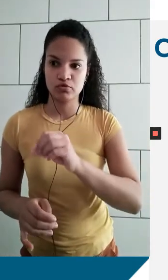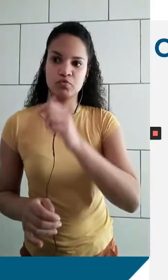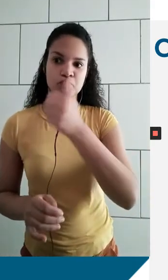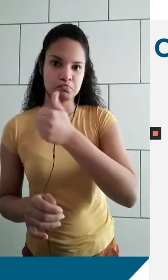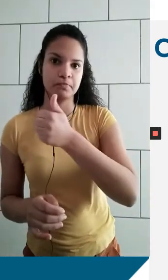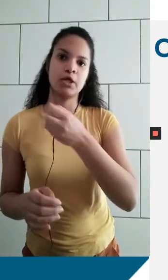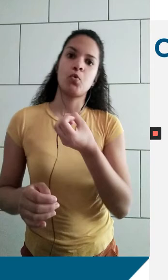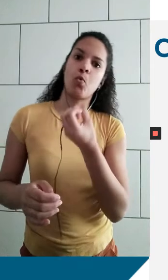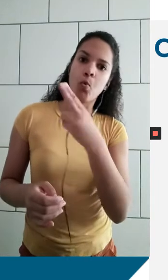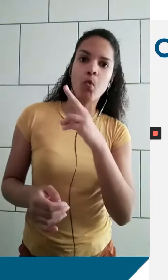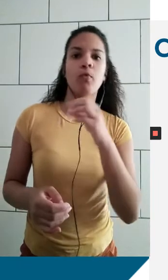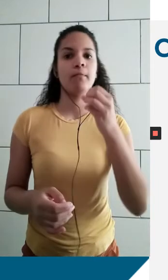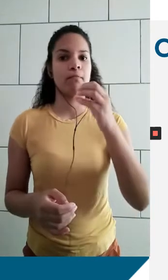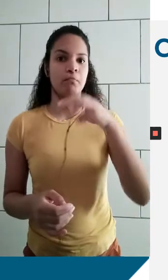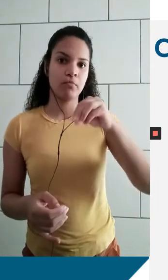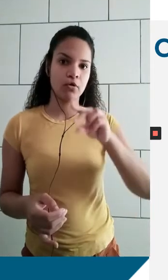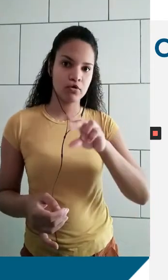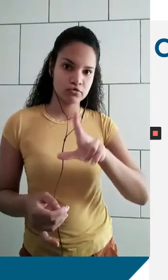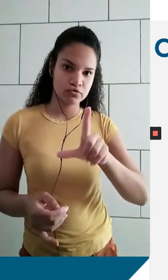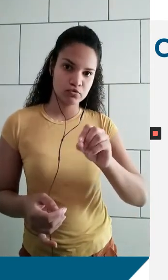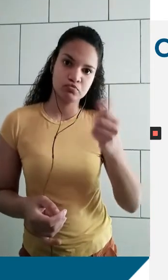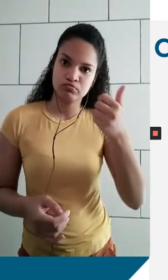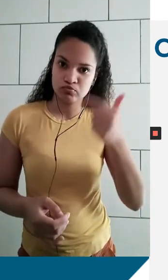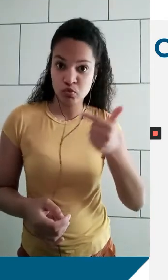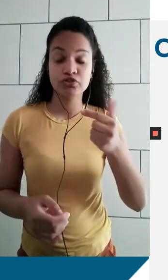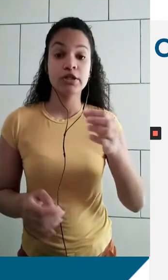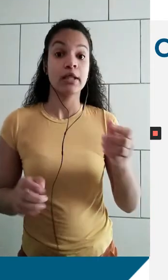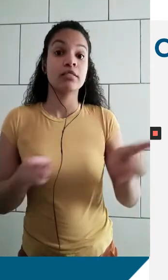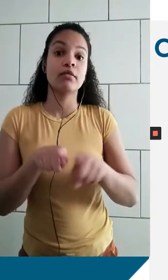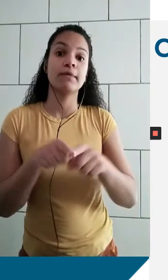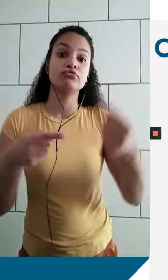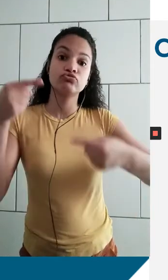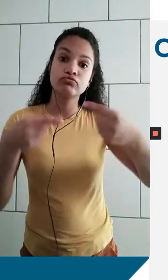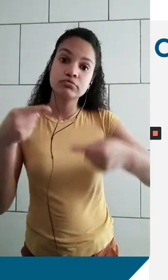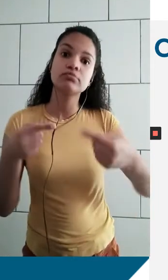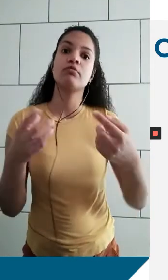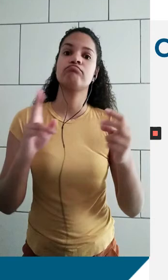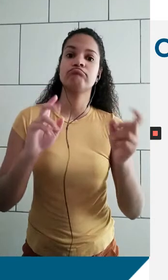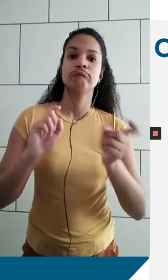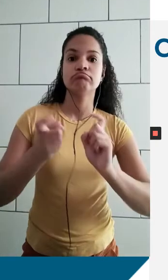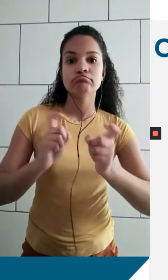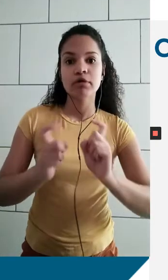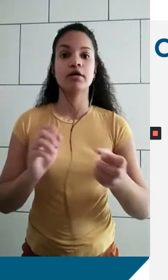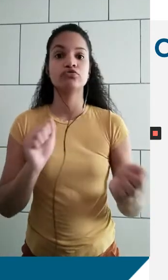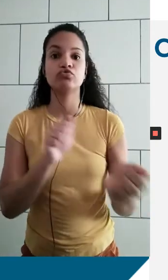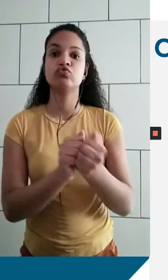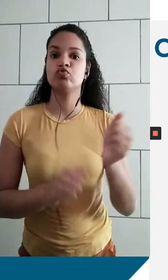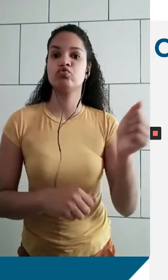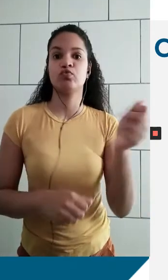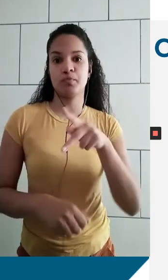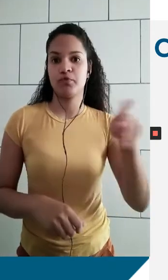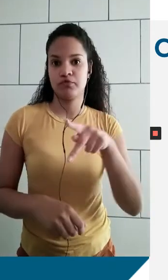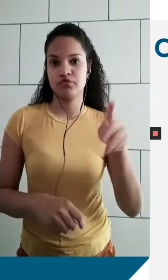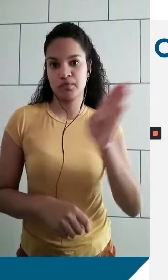2, dependendo do vídeo da semana, e de discussões que são feitas junto aos seus mediadores da disciplina de